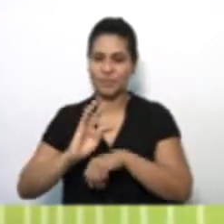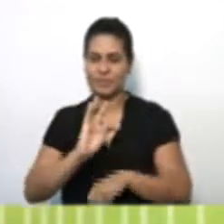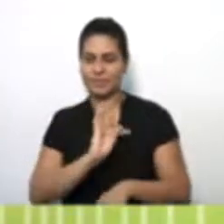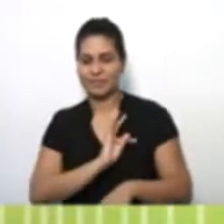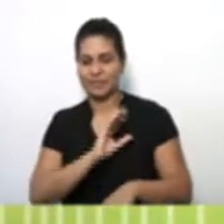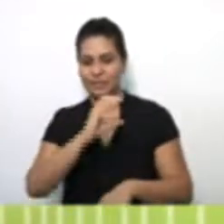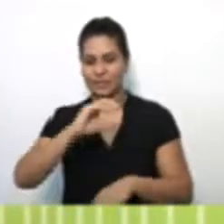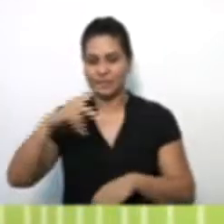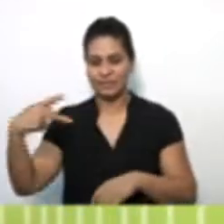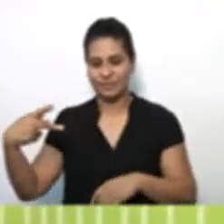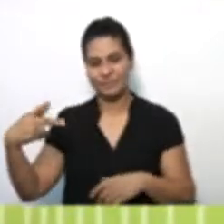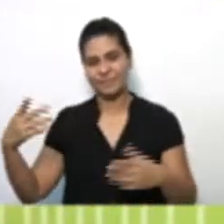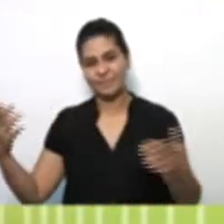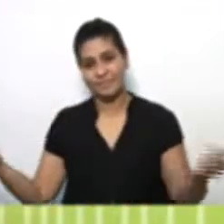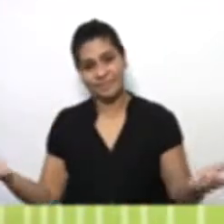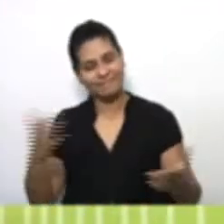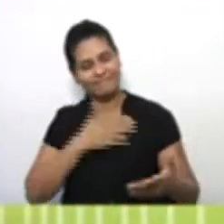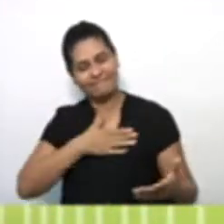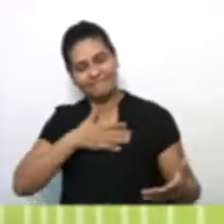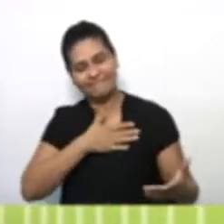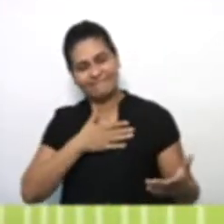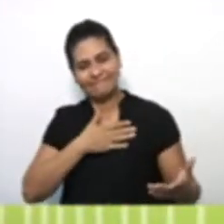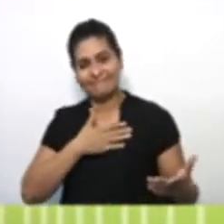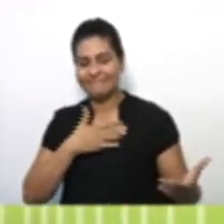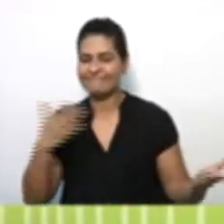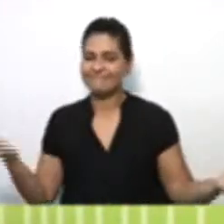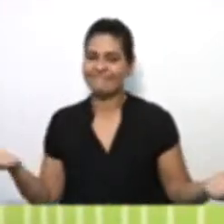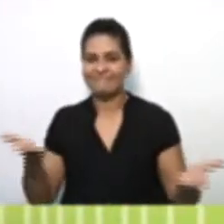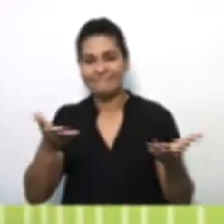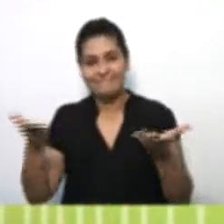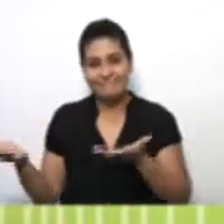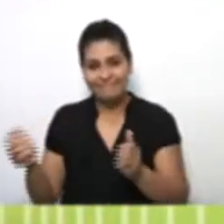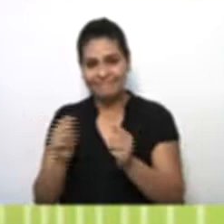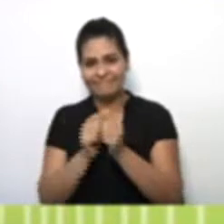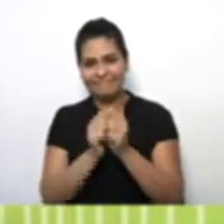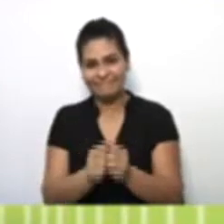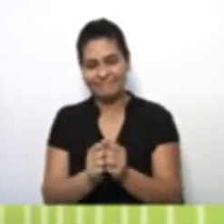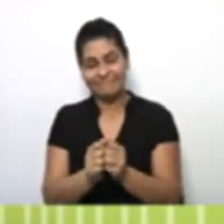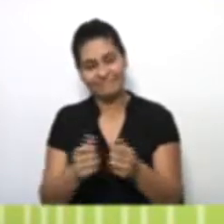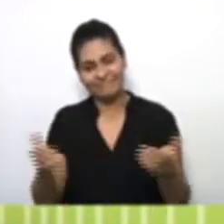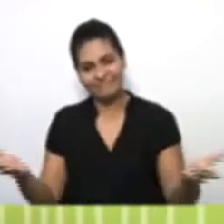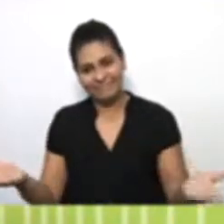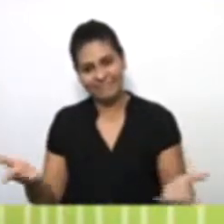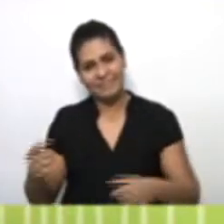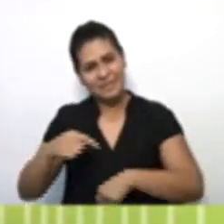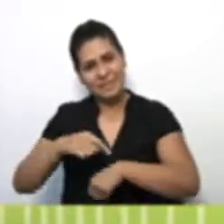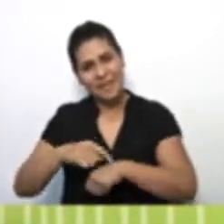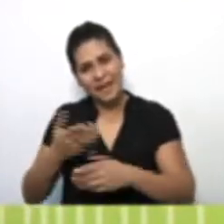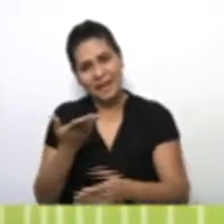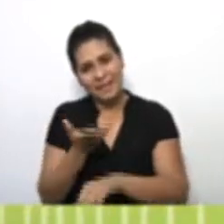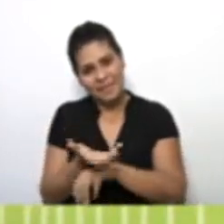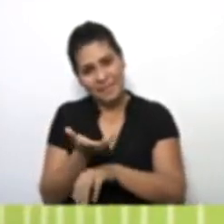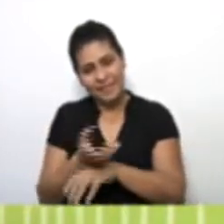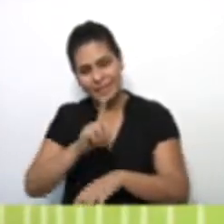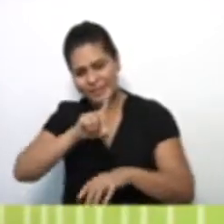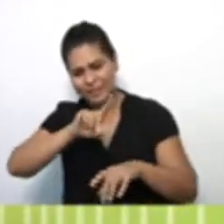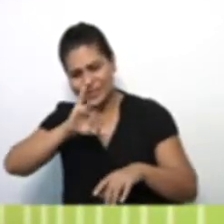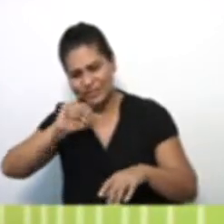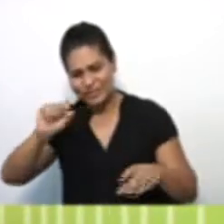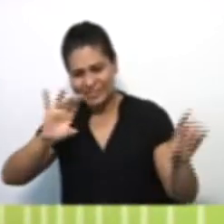em cooperativismo aí. É um prazer enorme estar aqui com você, né? Mais essa aula hoje, esse dia